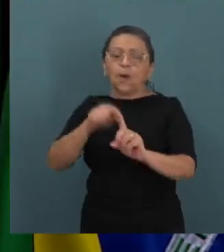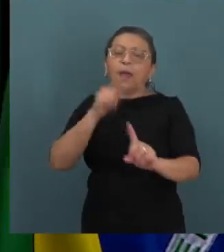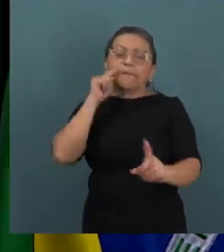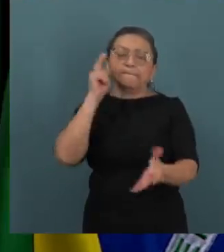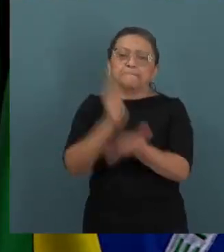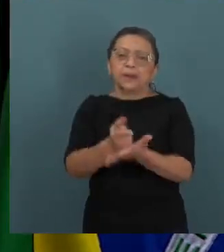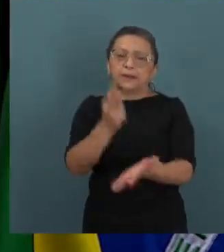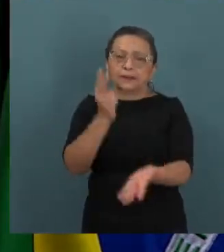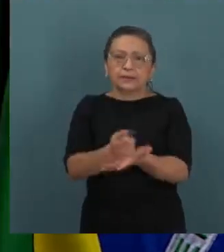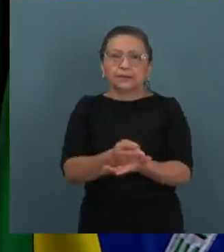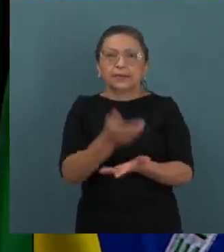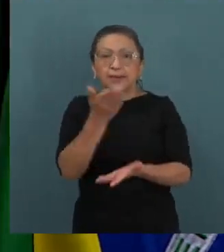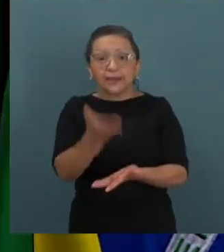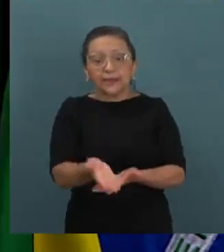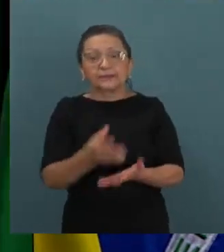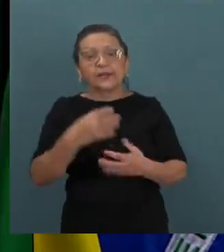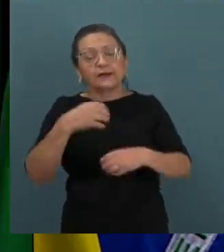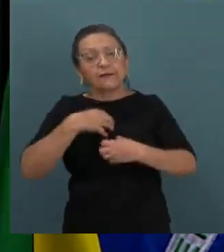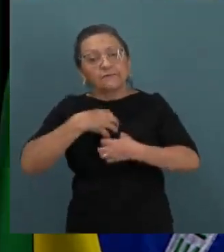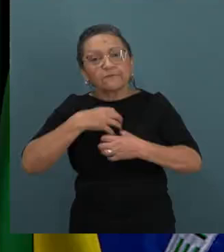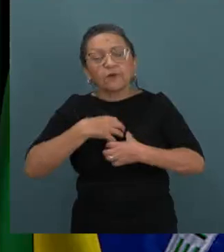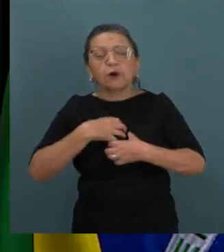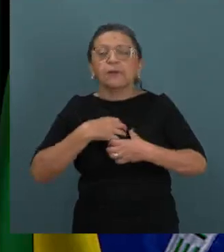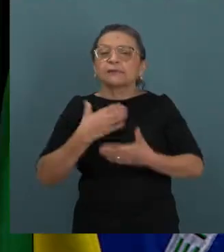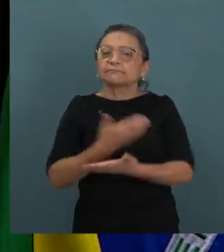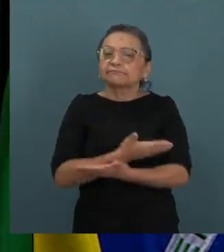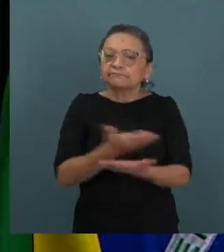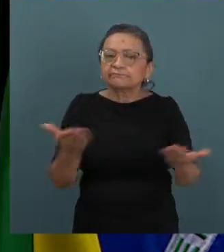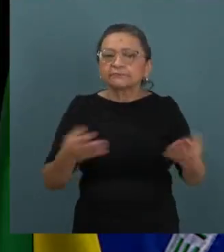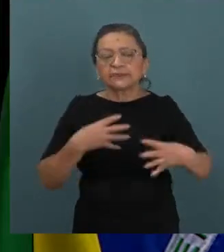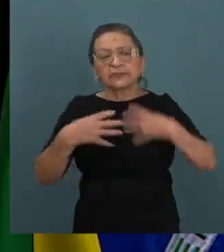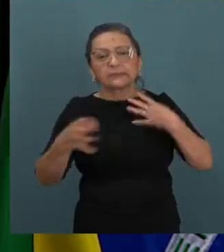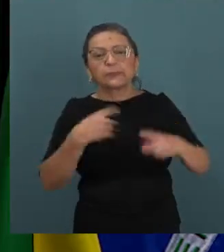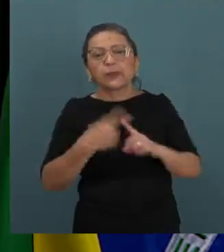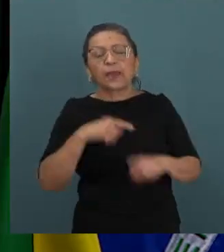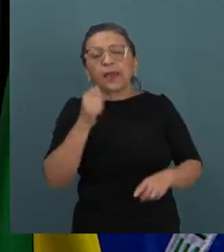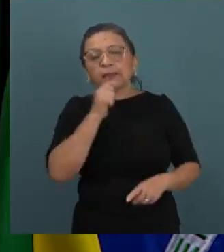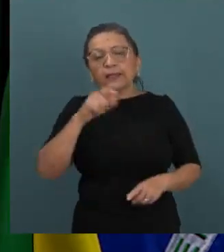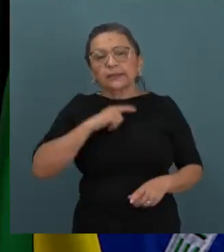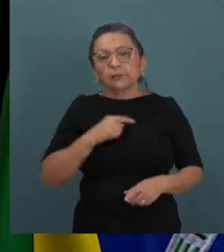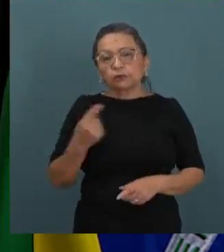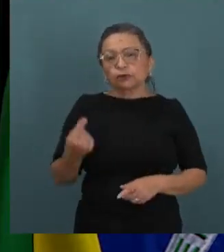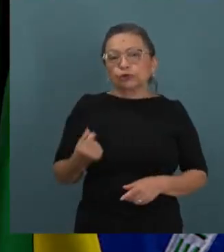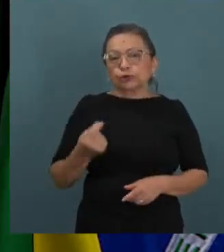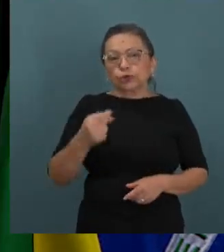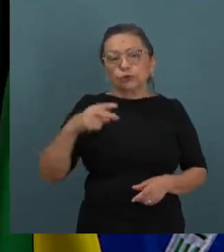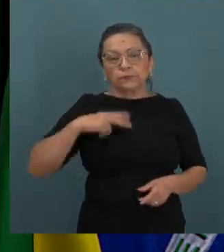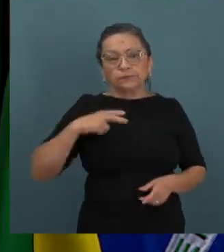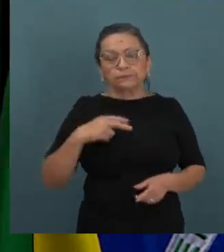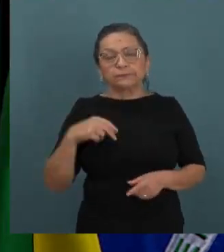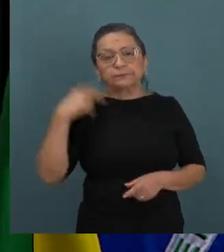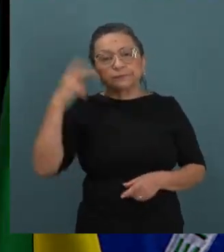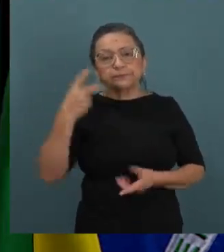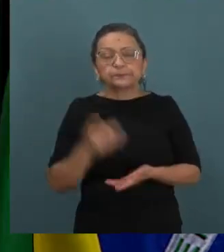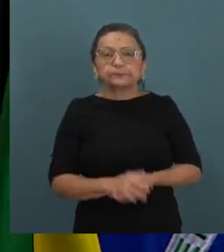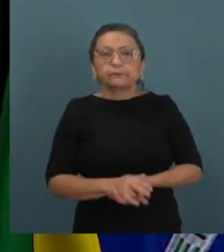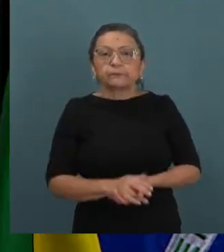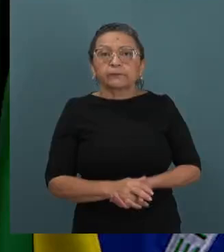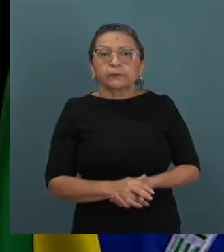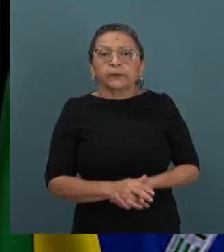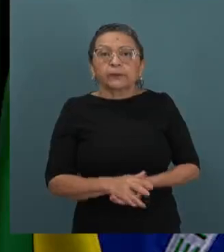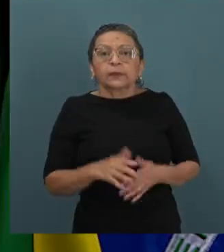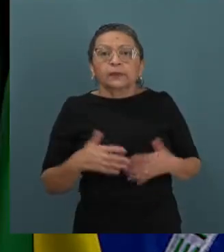manter essa forma republicana, já que ainda temos emendas parlamentares. Então, senhor presidente,